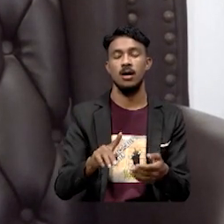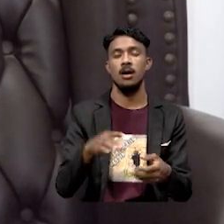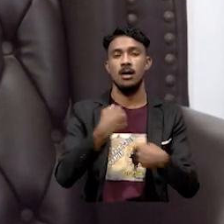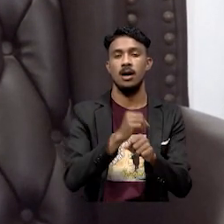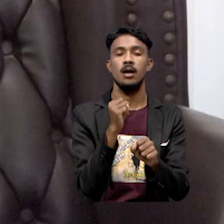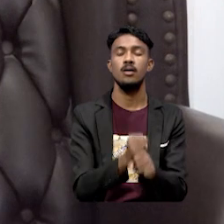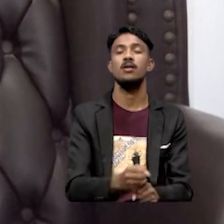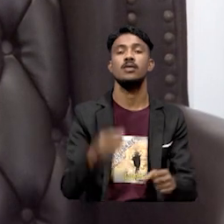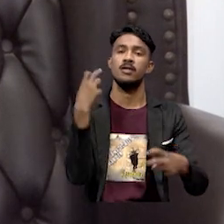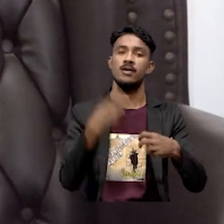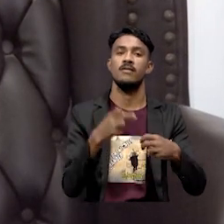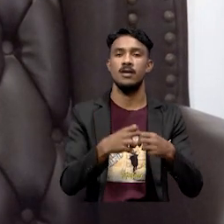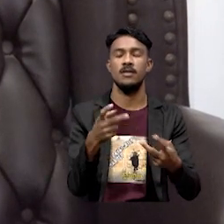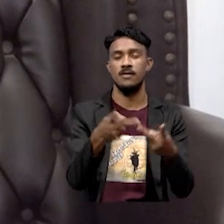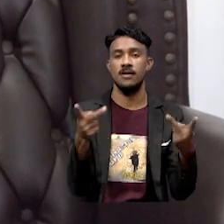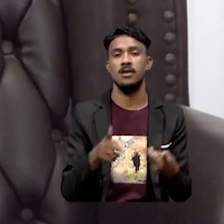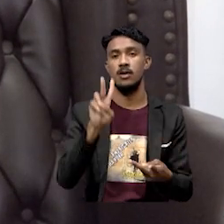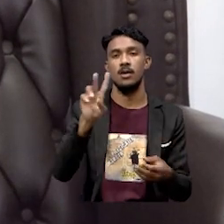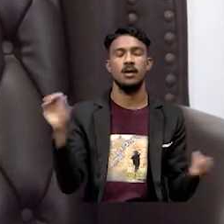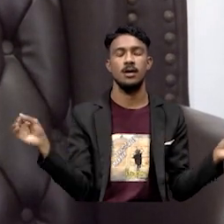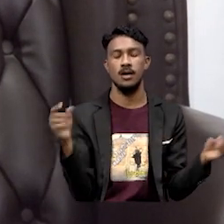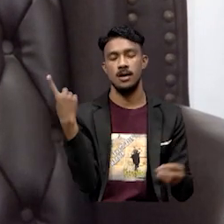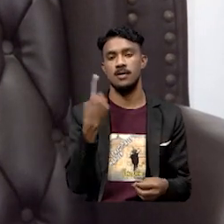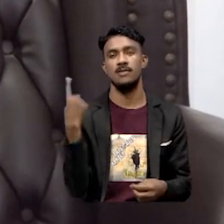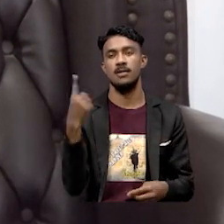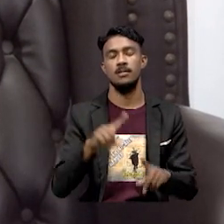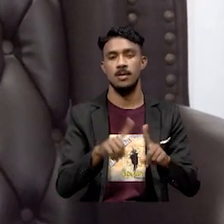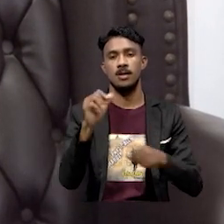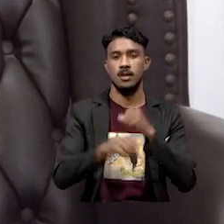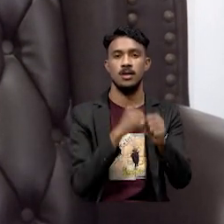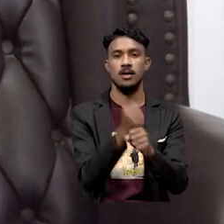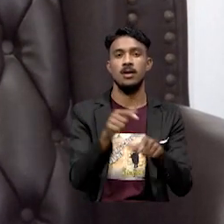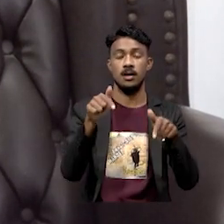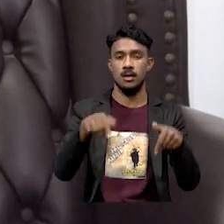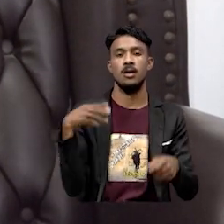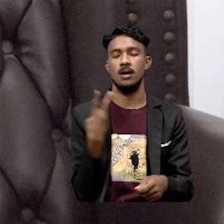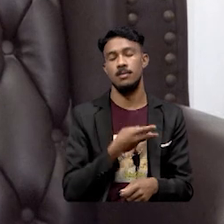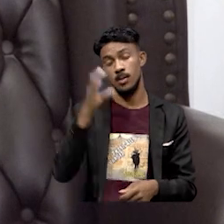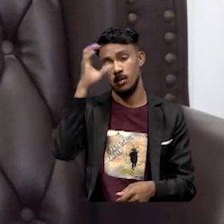ke fate rua nin la ativo, mai be tina ndane ame buka hela